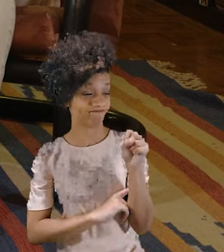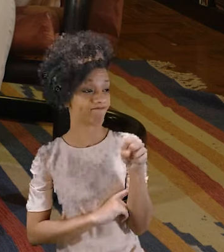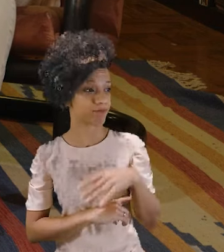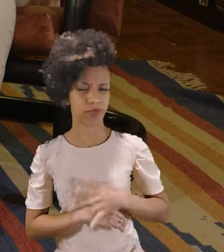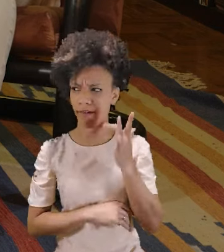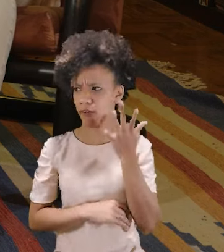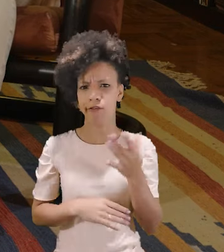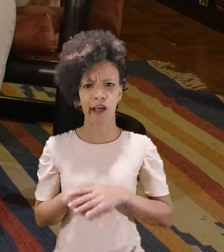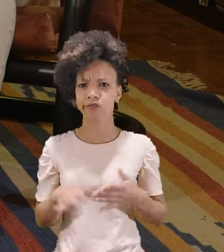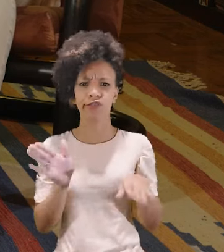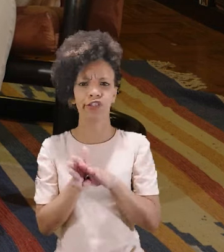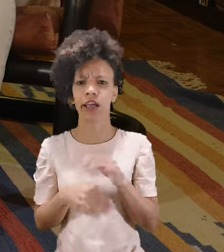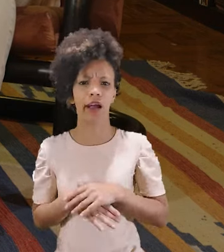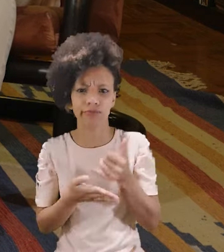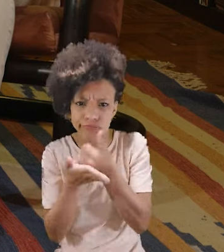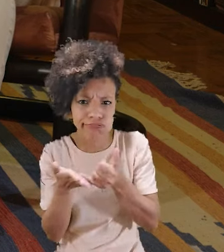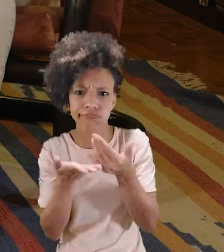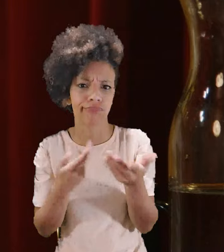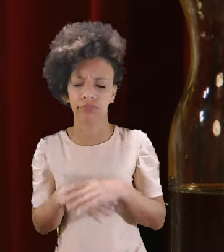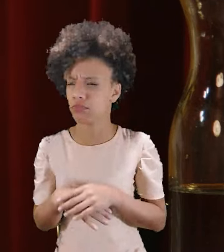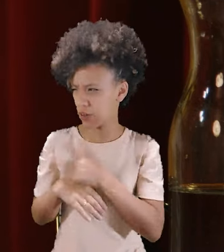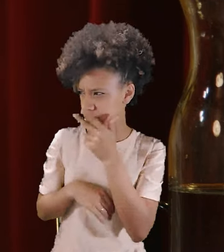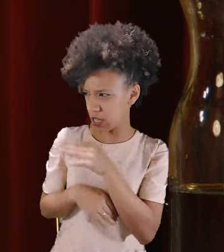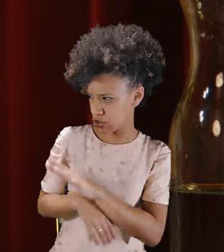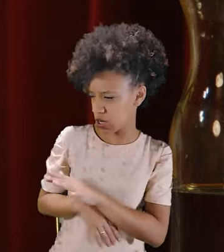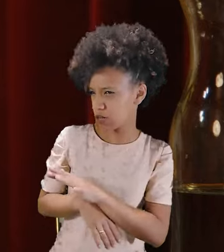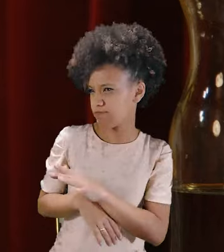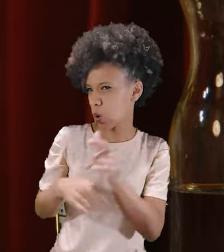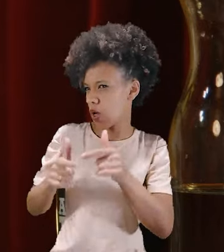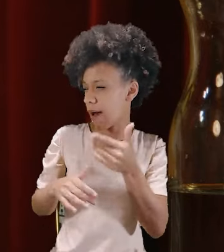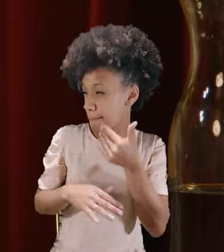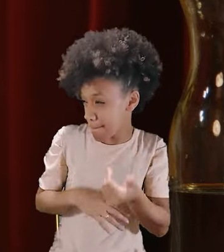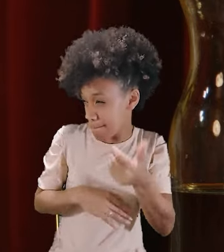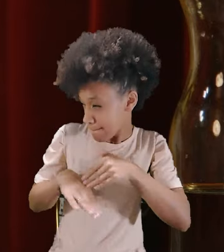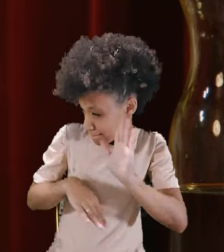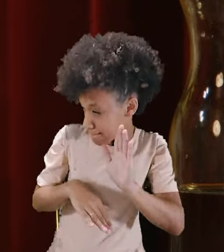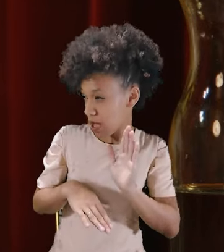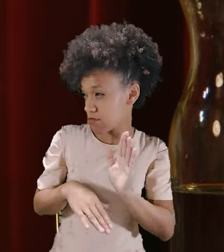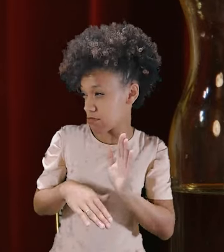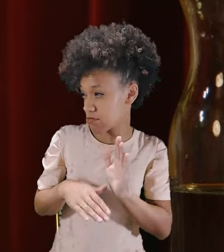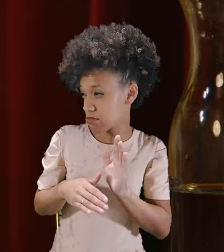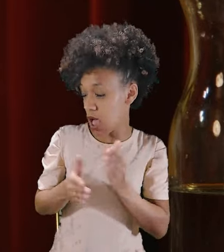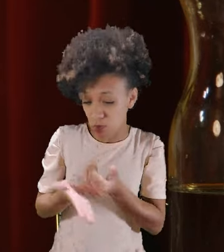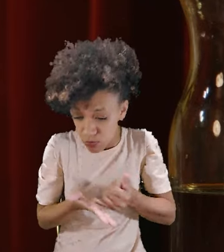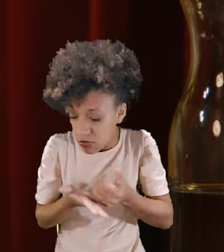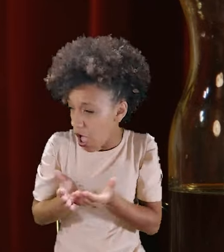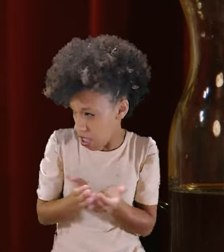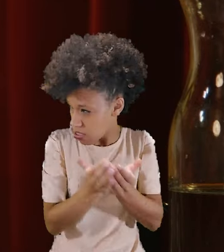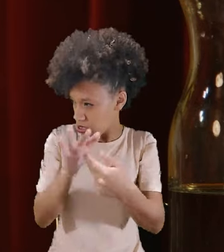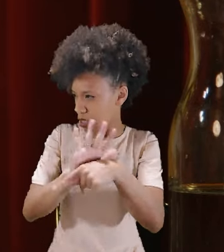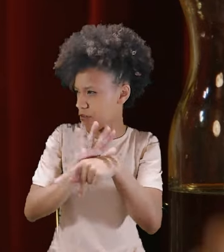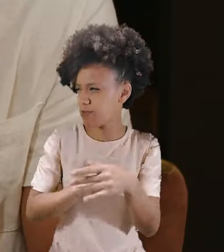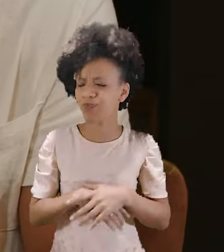então cá muito fácil chegar nos lugares que a sua cara você acha que o lugar onde mais tem drogas é navio do que